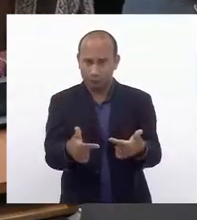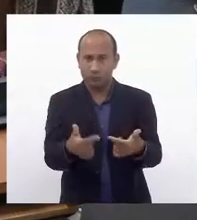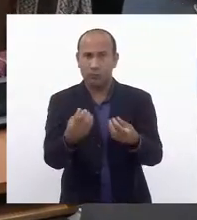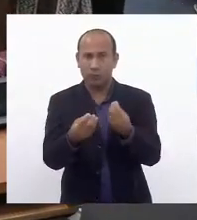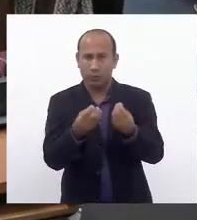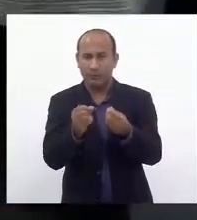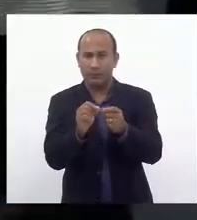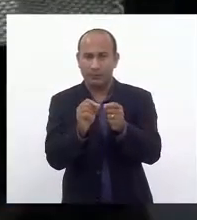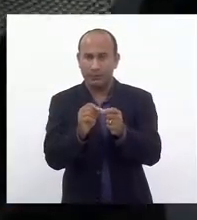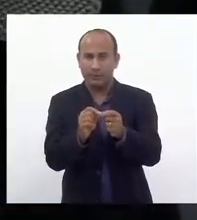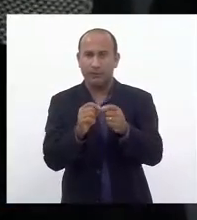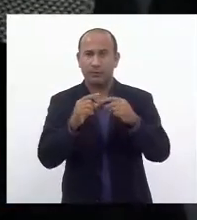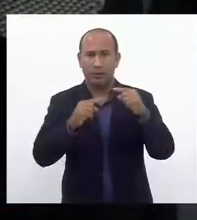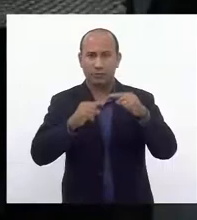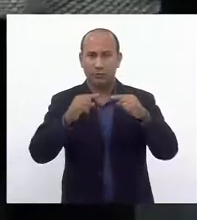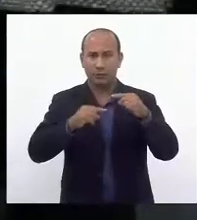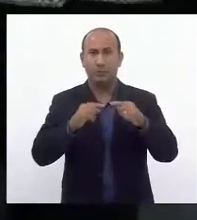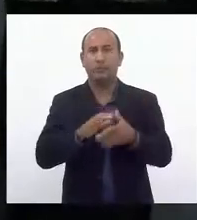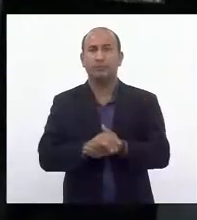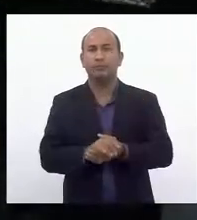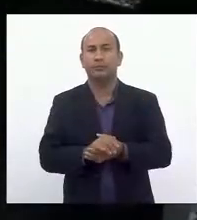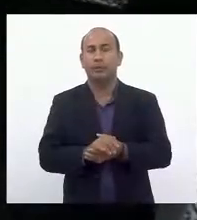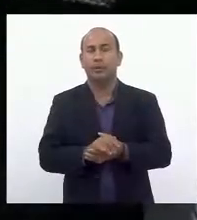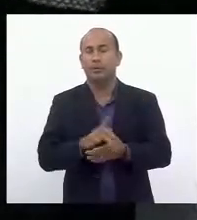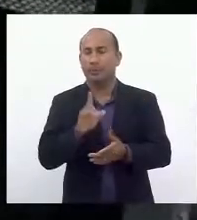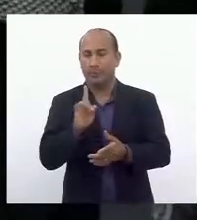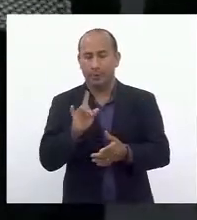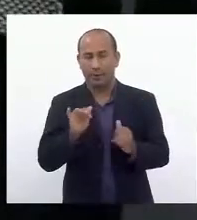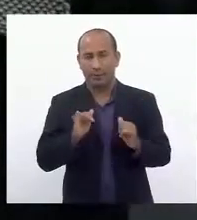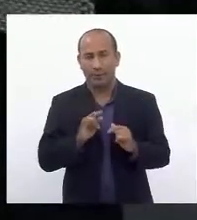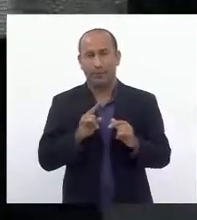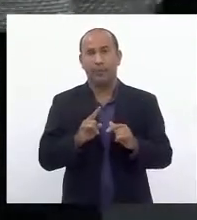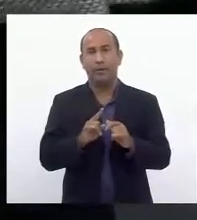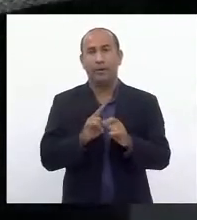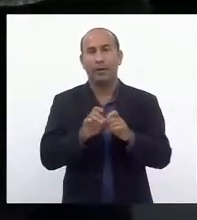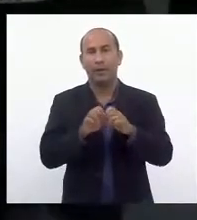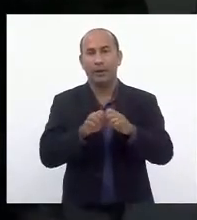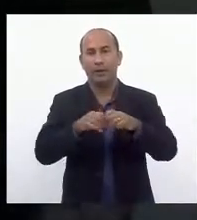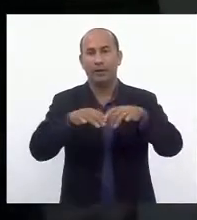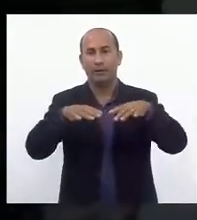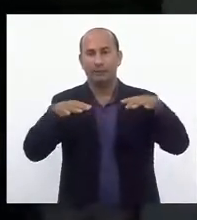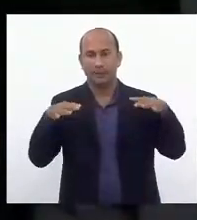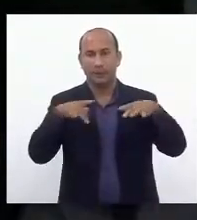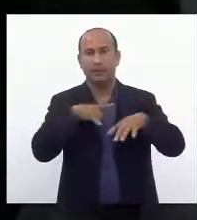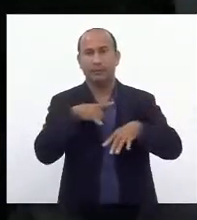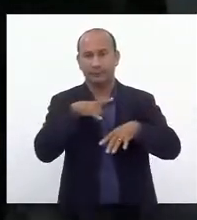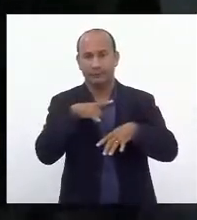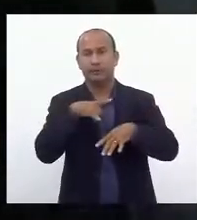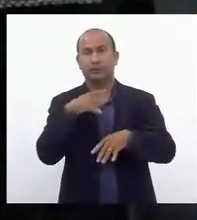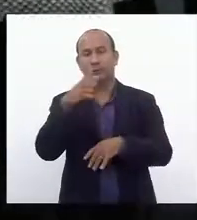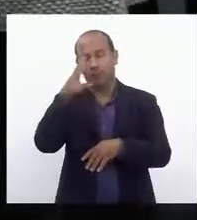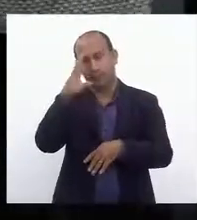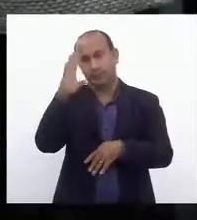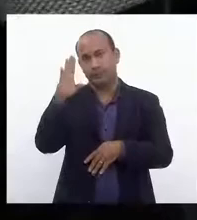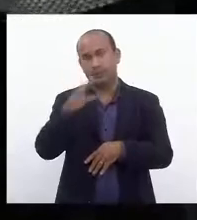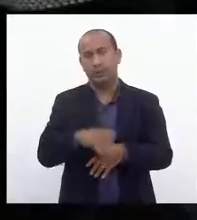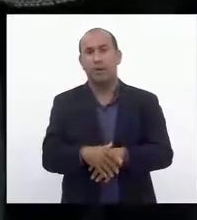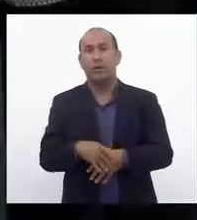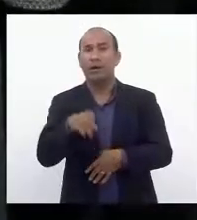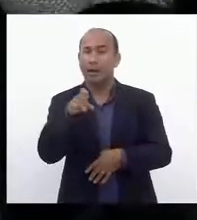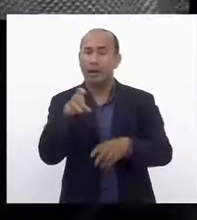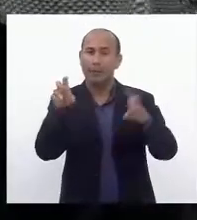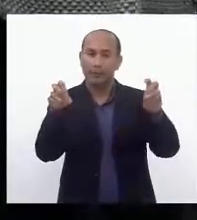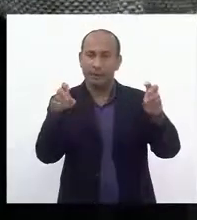conduzindo essa discussão. Não é à toa que a Assembleia Legislativa do Rio tem sido uma Assembleia Legislativa de vanguarda. Esse é um tema